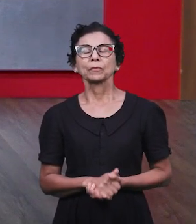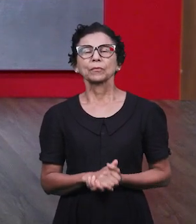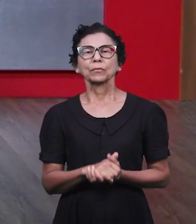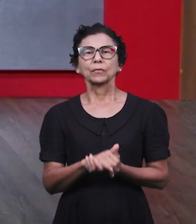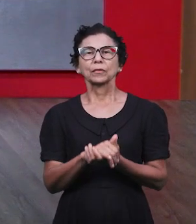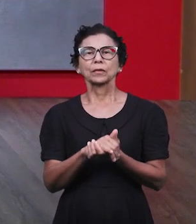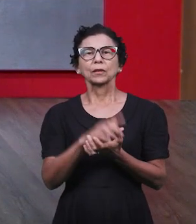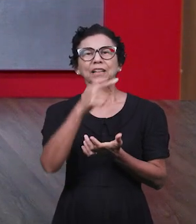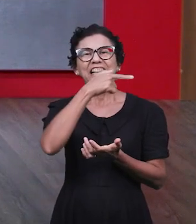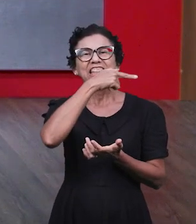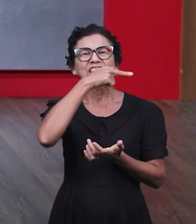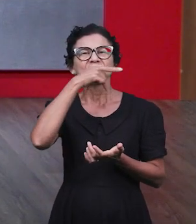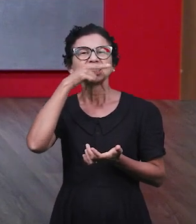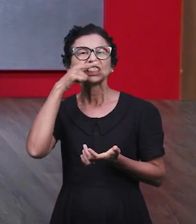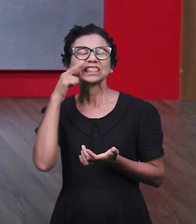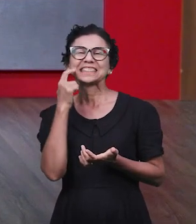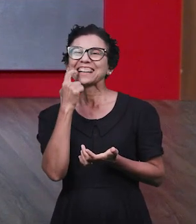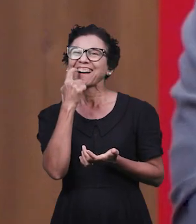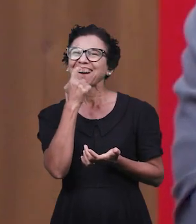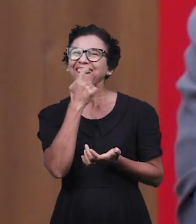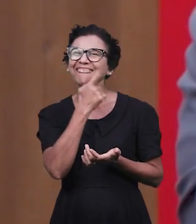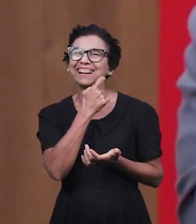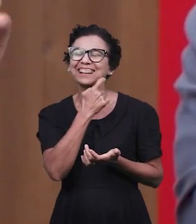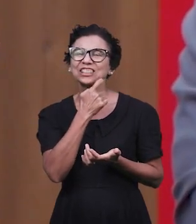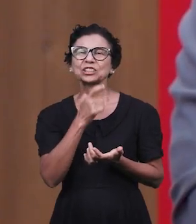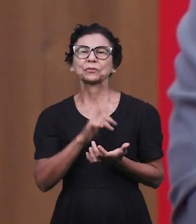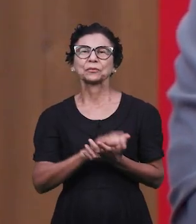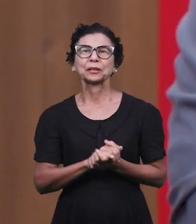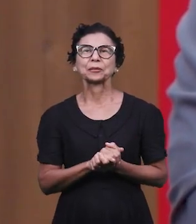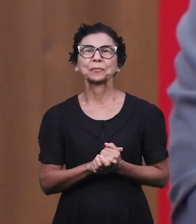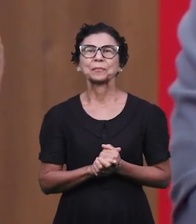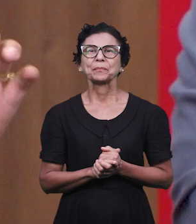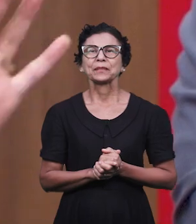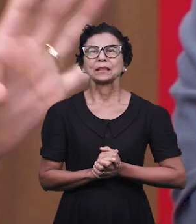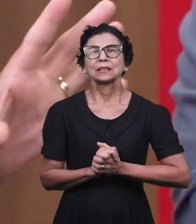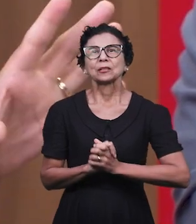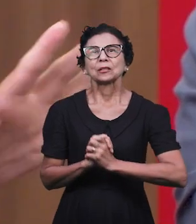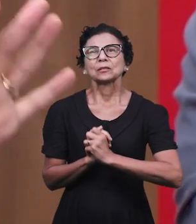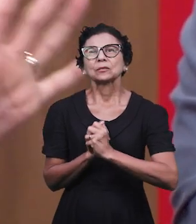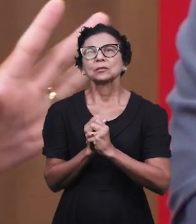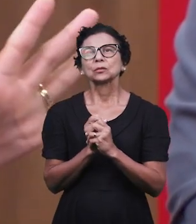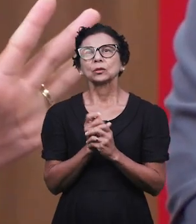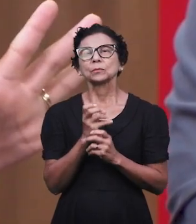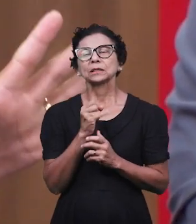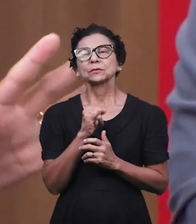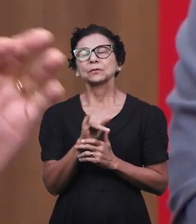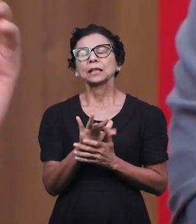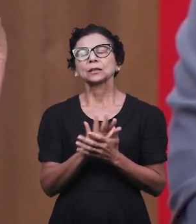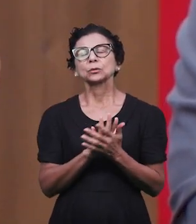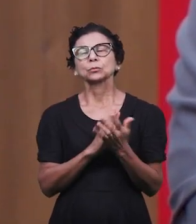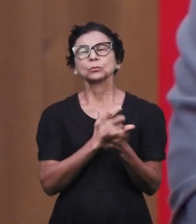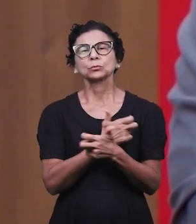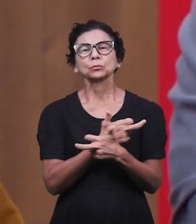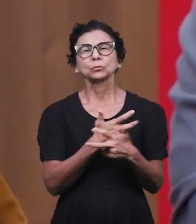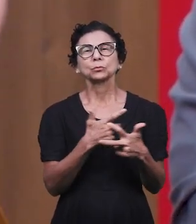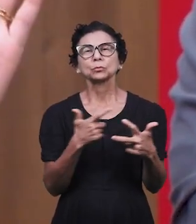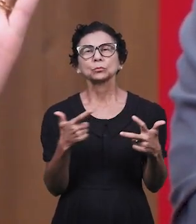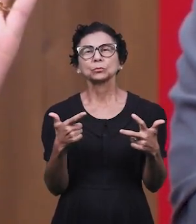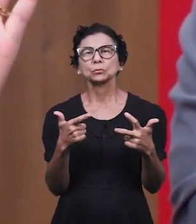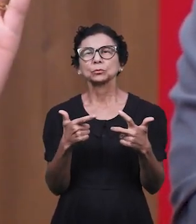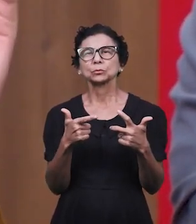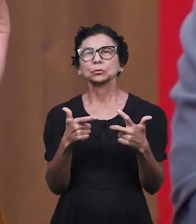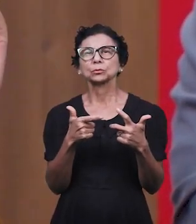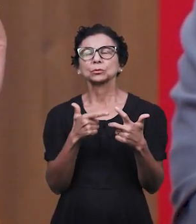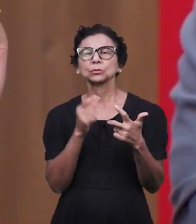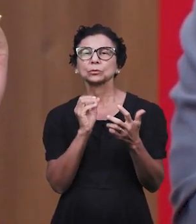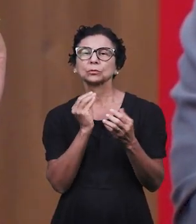que acontece? A nossa gengiva, ela tem como se fosse vários... Vou dizer assim, vou usar esse termo, né? Como se fossem vários sucos,